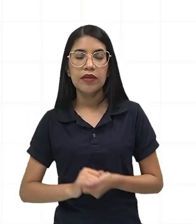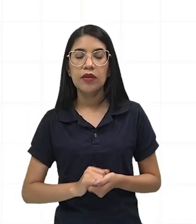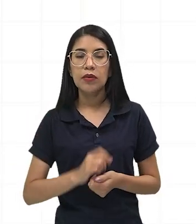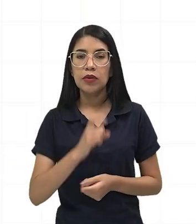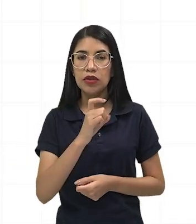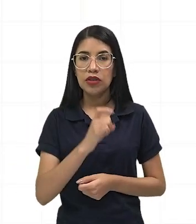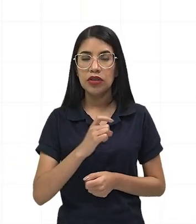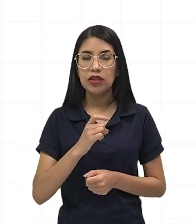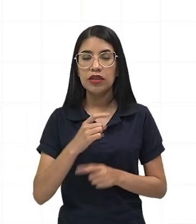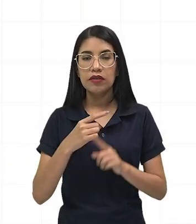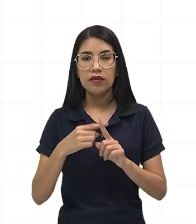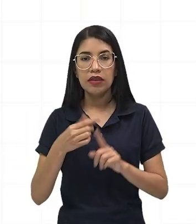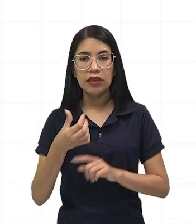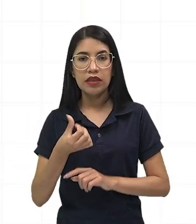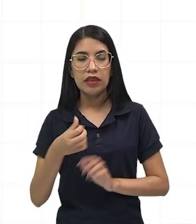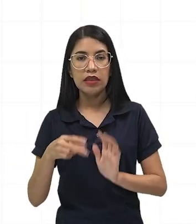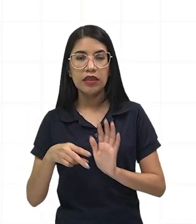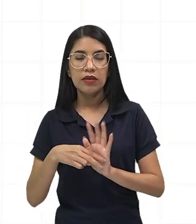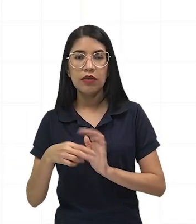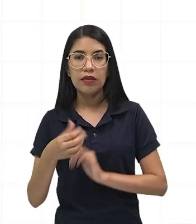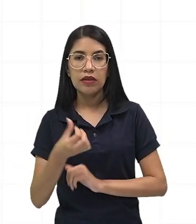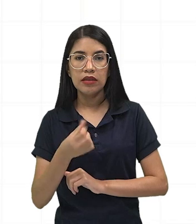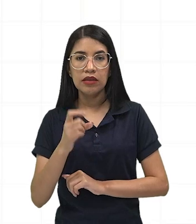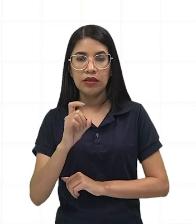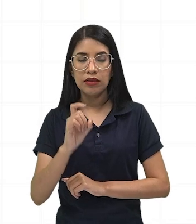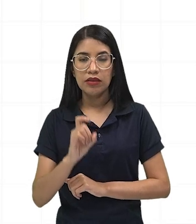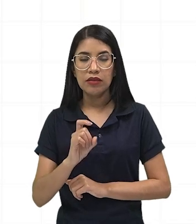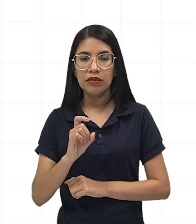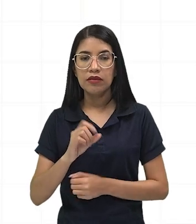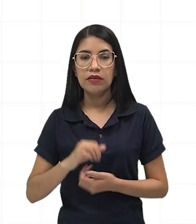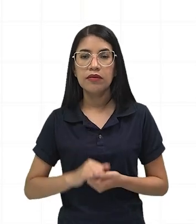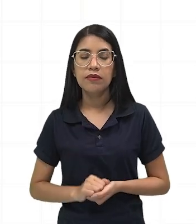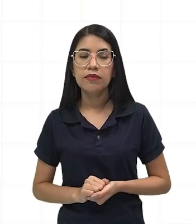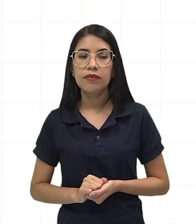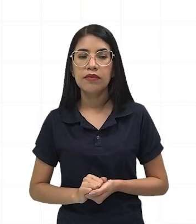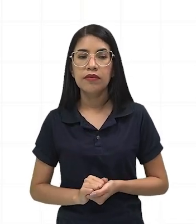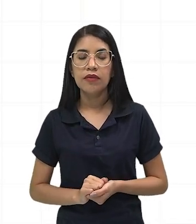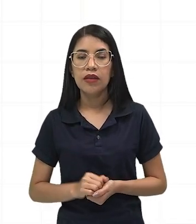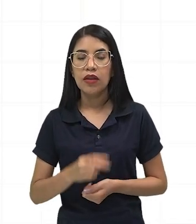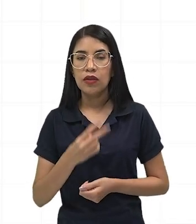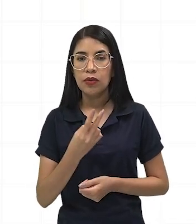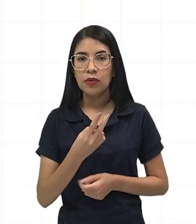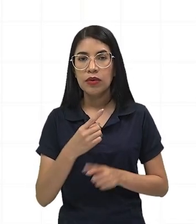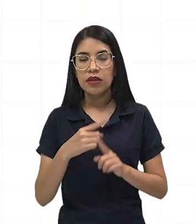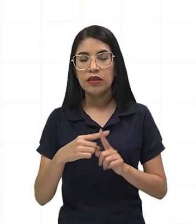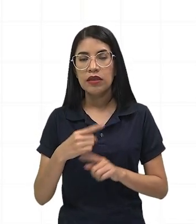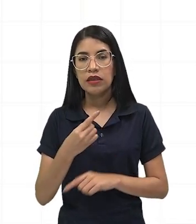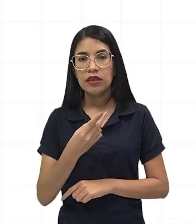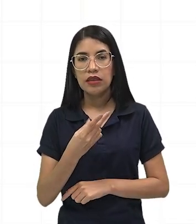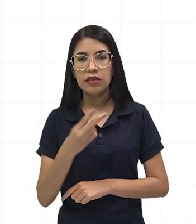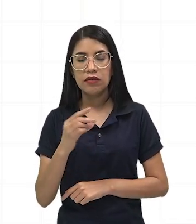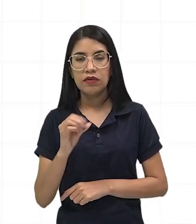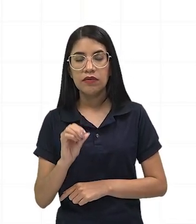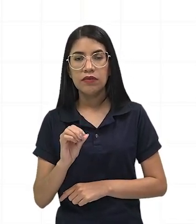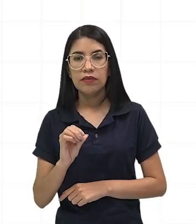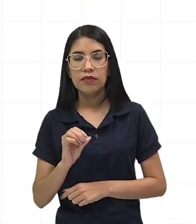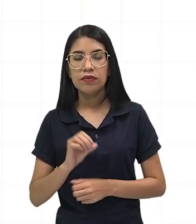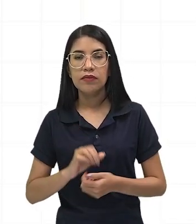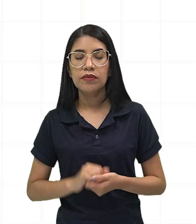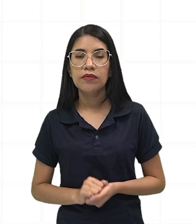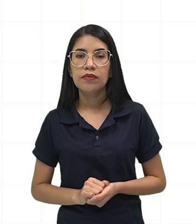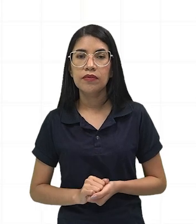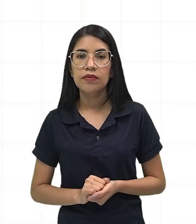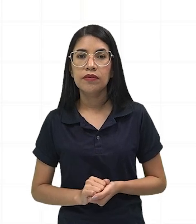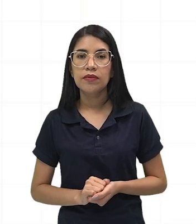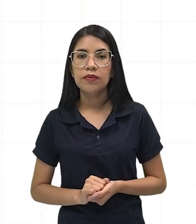vezes 6 vai me dar 6x. 2 vezes 120. Fazendo a